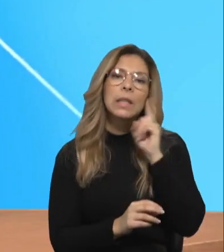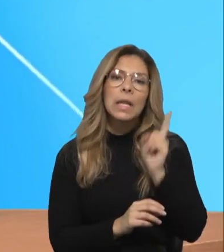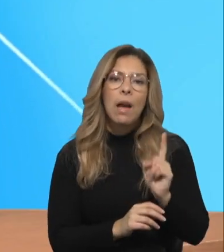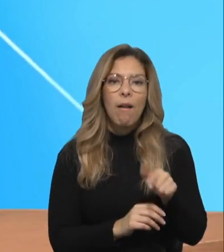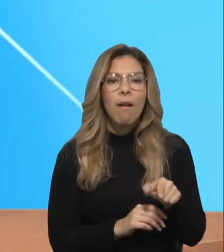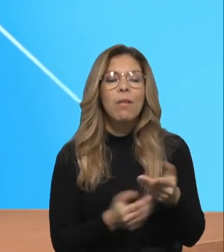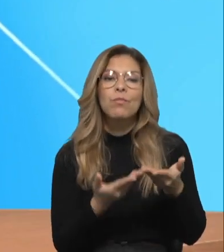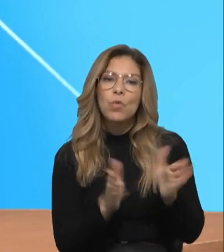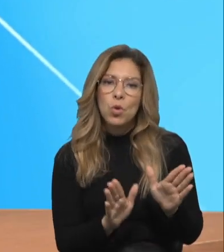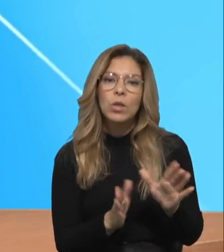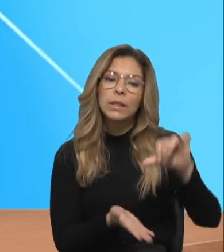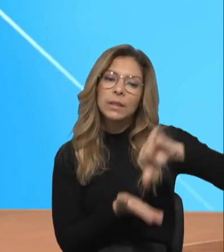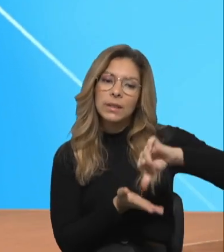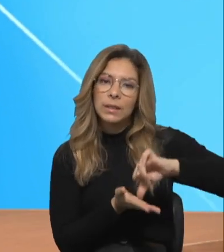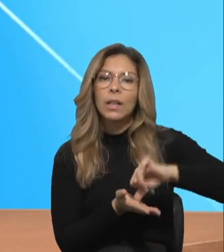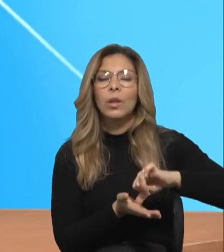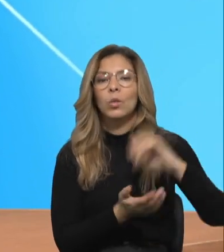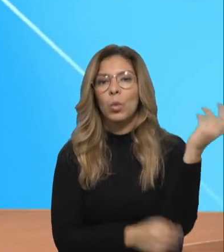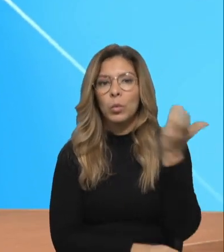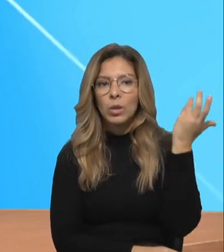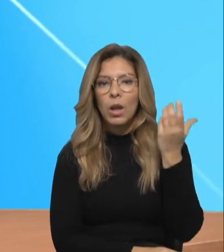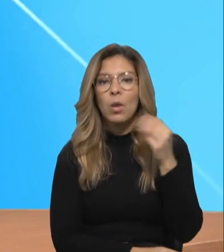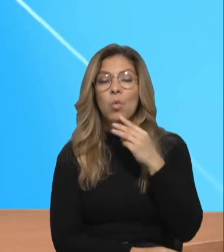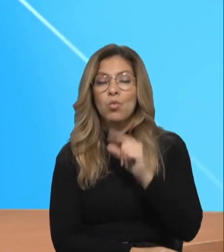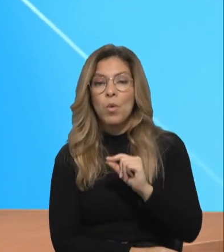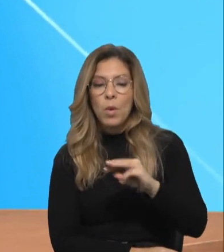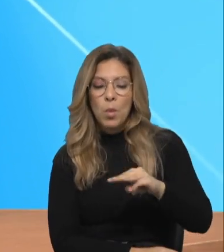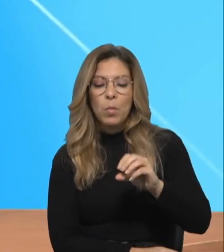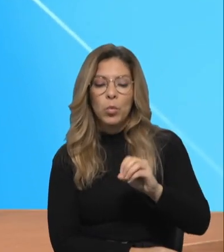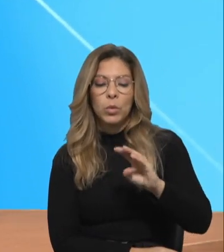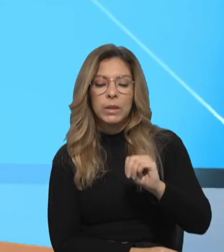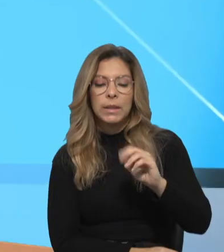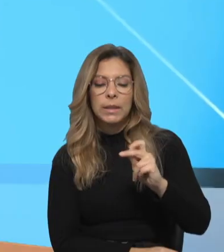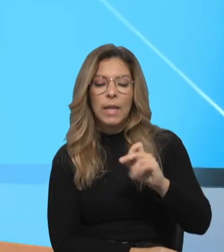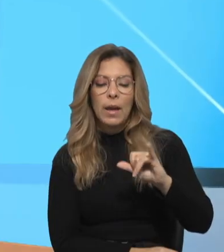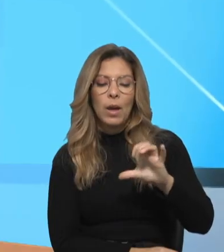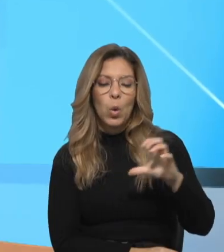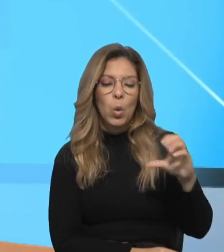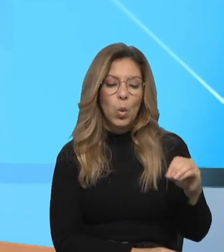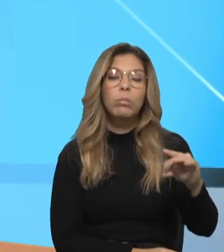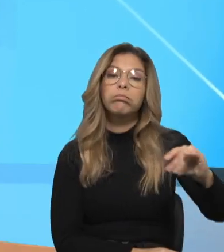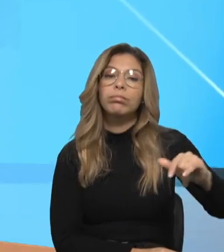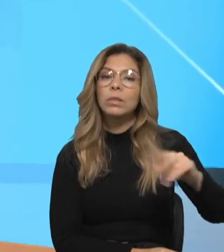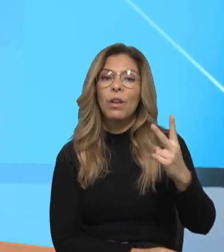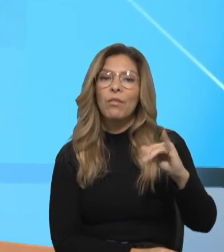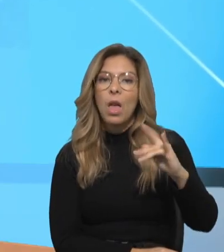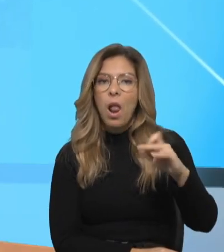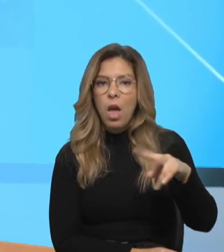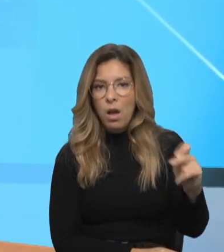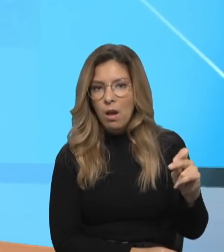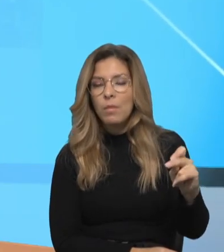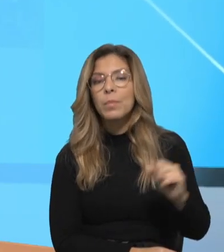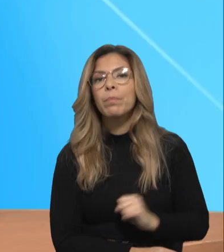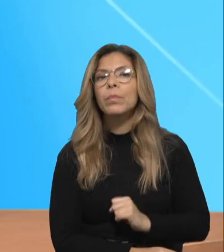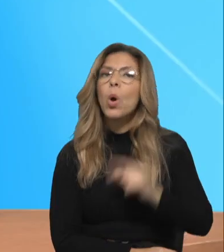97, o Centro Cultural Mosaico, em Viana. Com esse propósito de combater injustiças, de promover os direitos